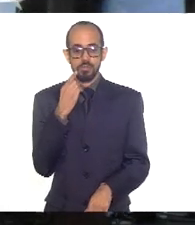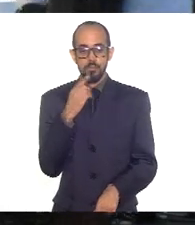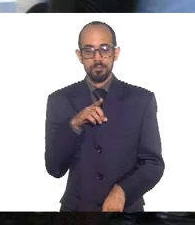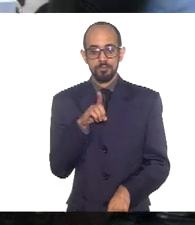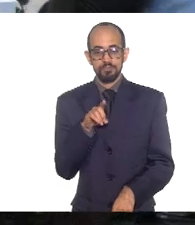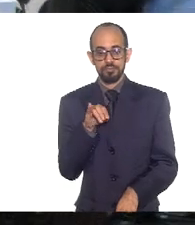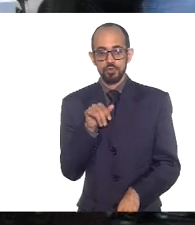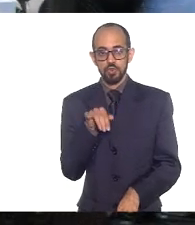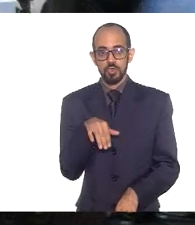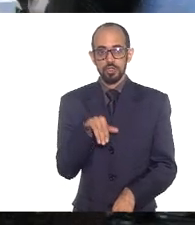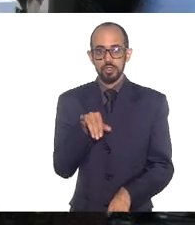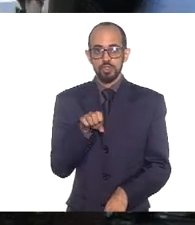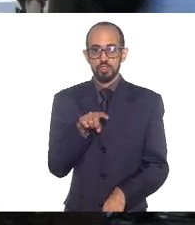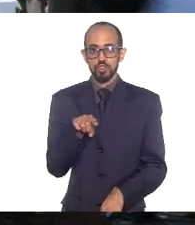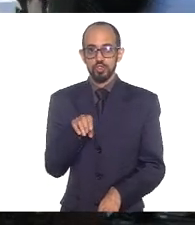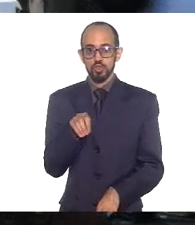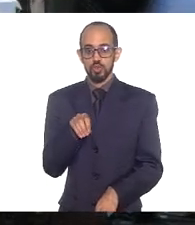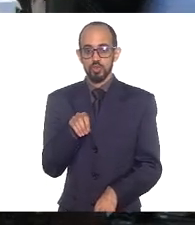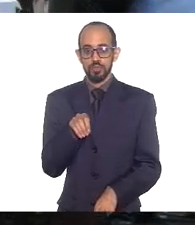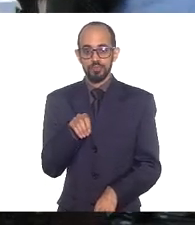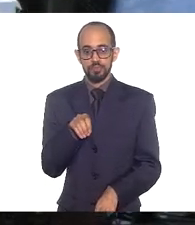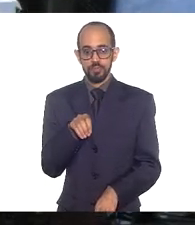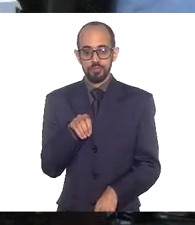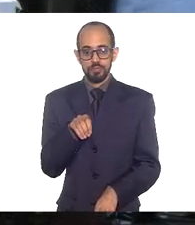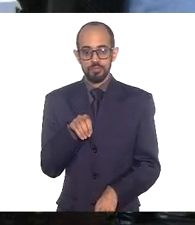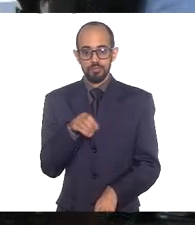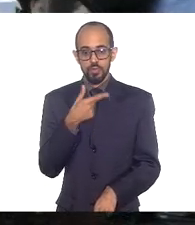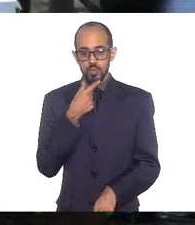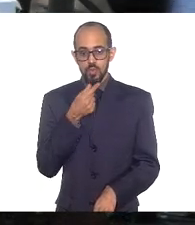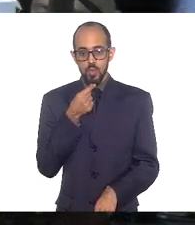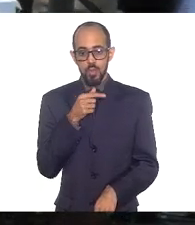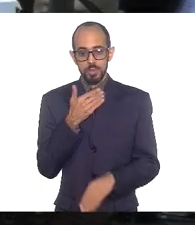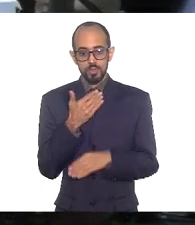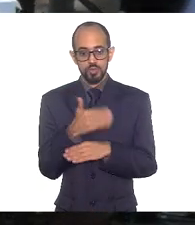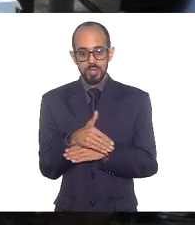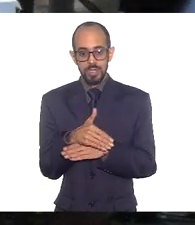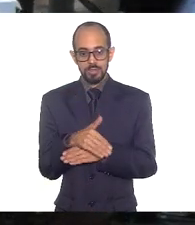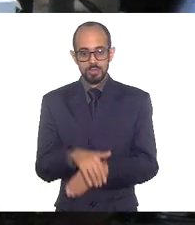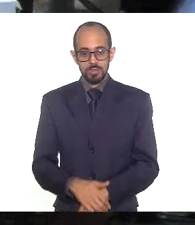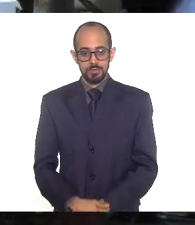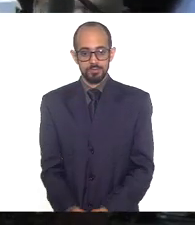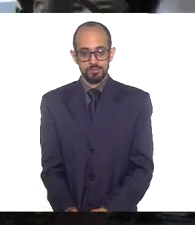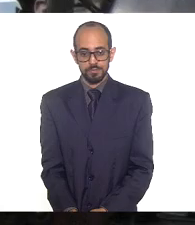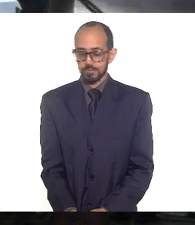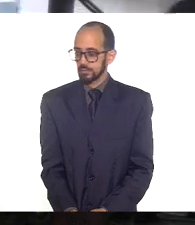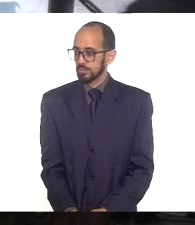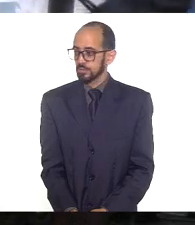Dionísio Lins o homem dos Taxistas e